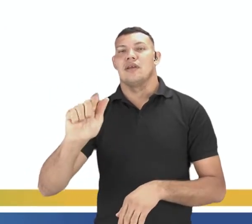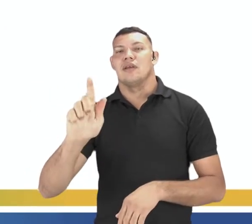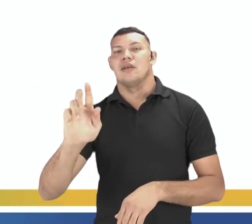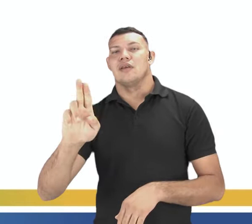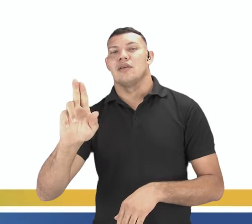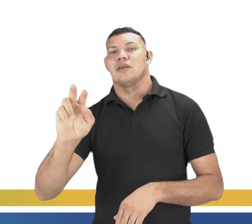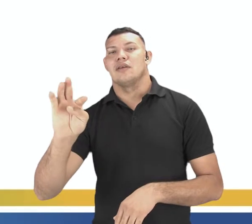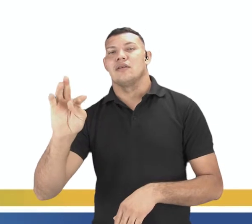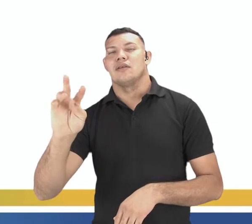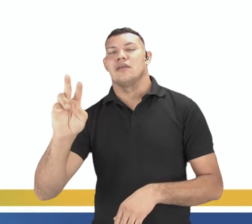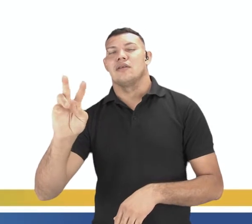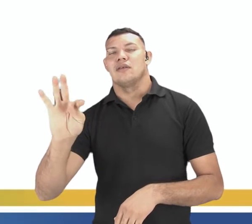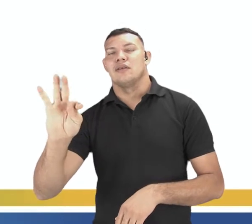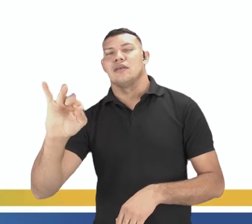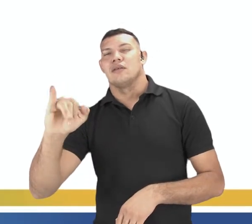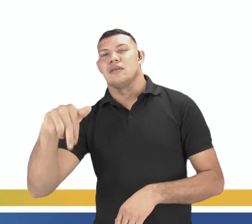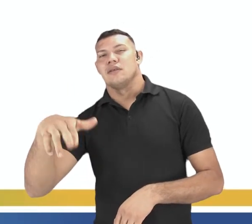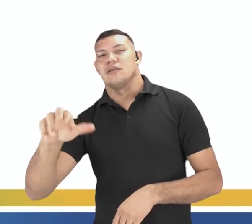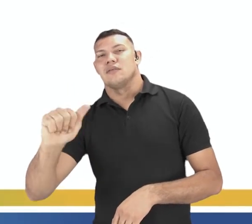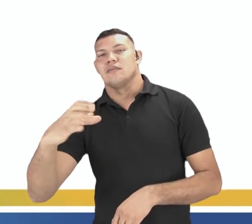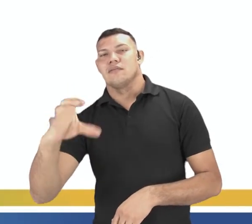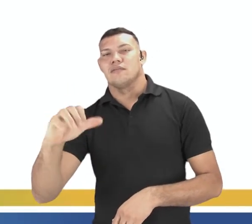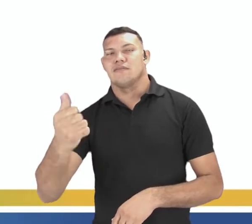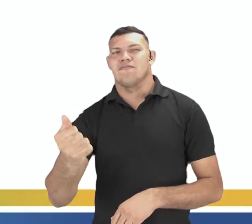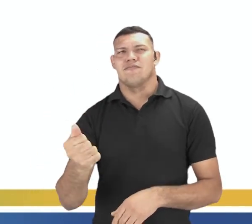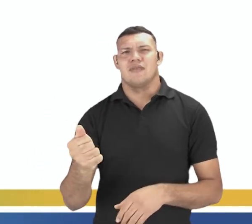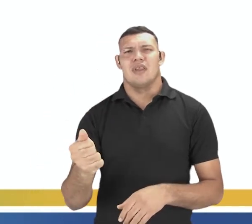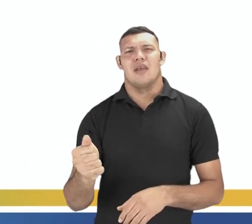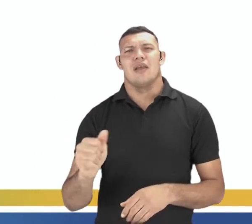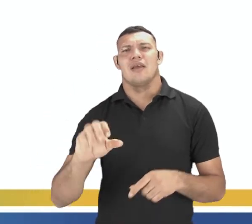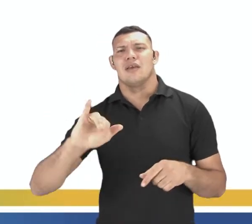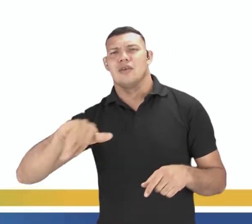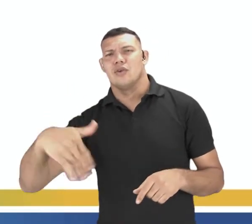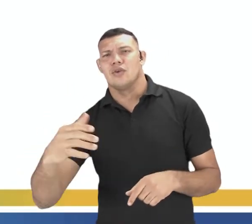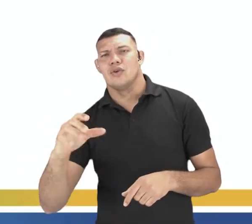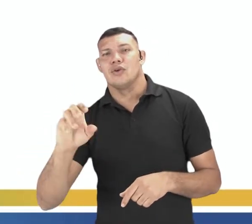A justaposição, ela é muito simples.